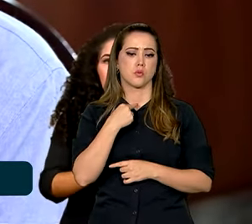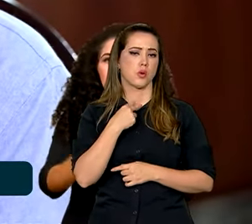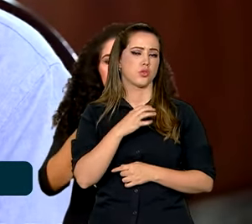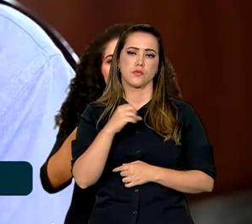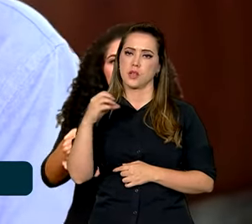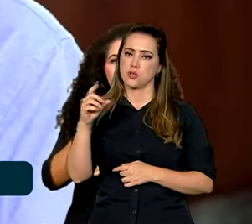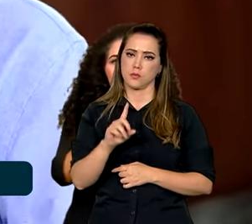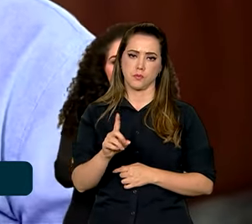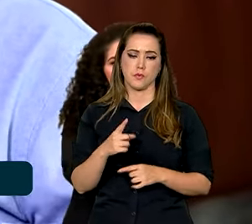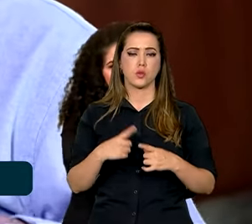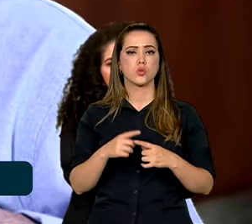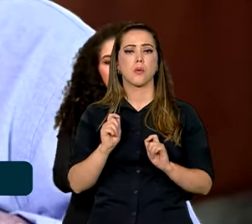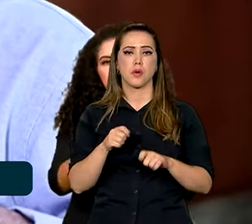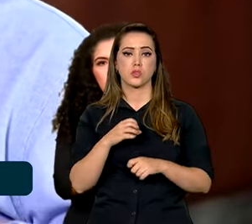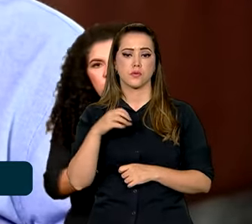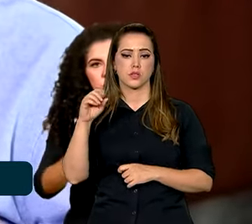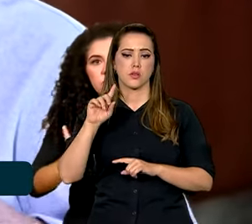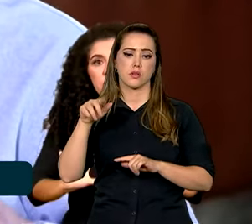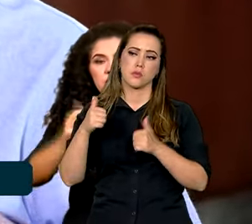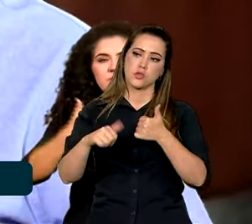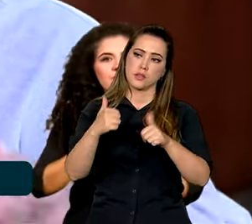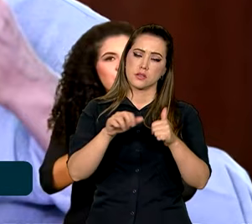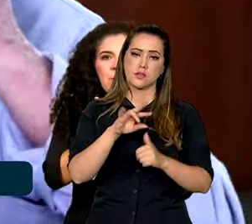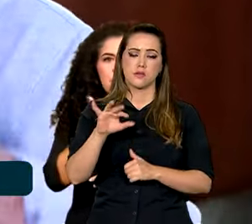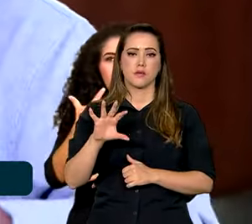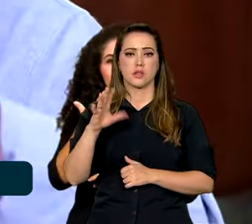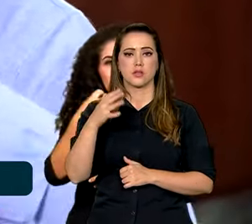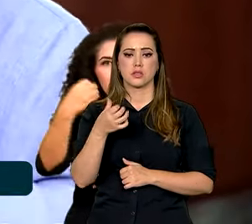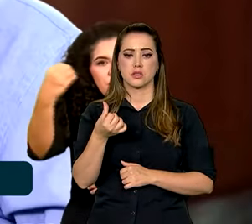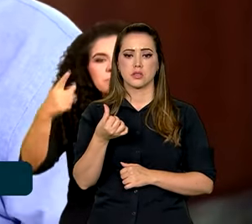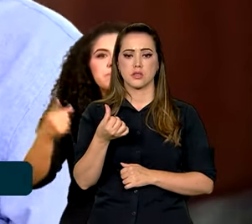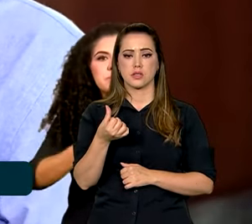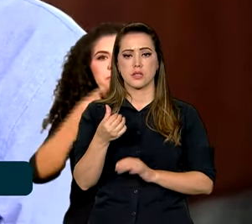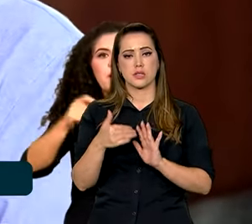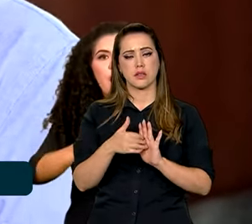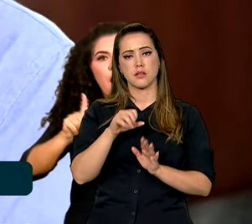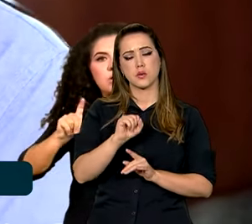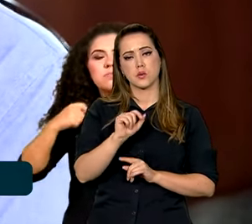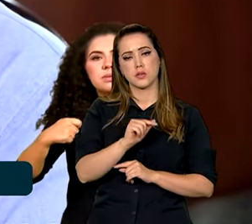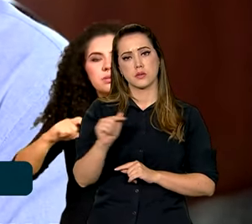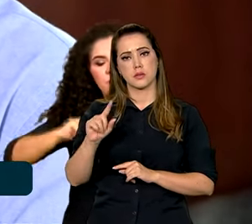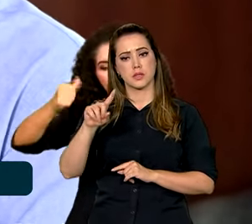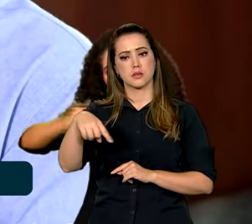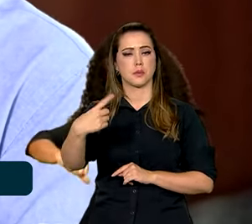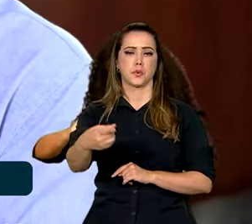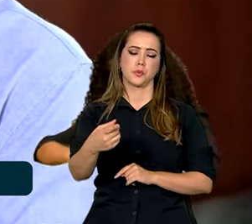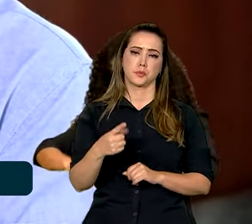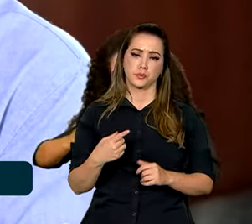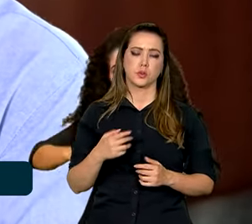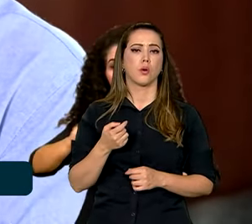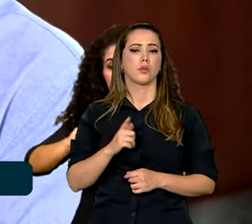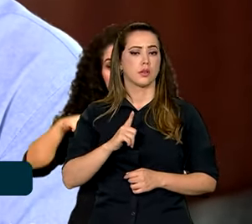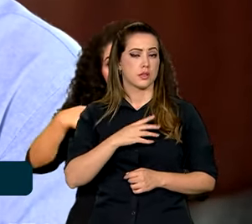viajar eu só posso viajar depois de uma avaliação que será feita entre se e semanas portanto eu ainda tenho